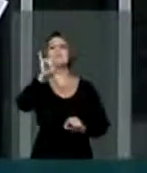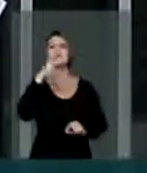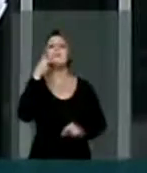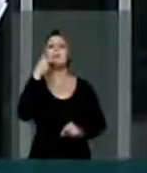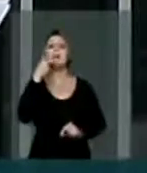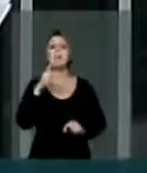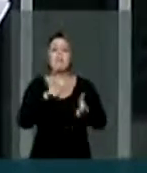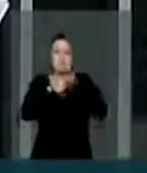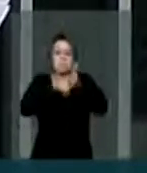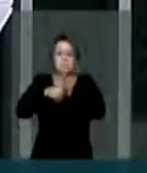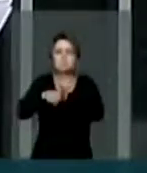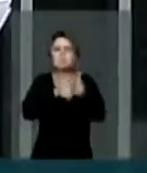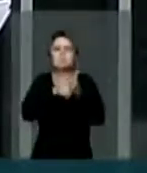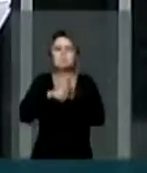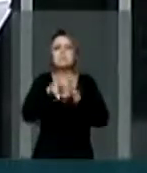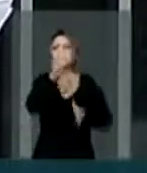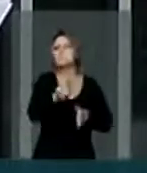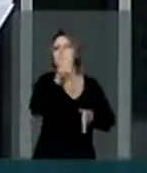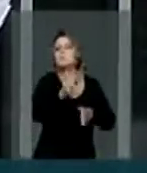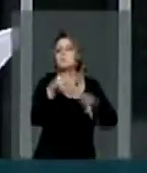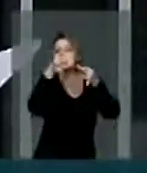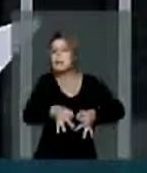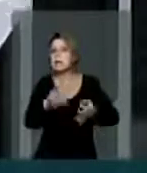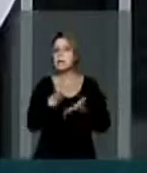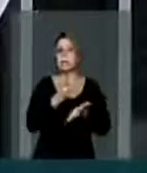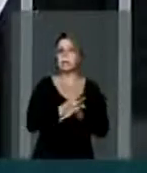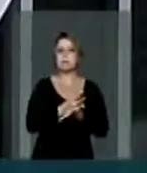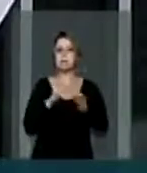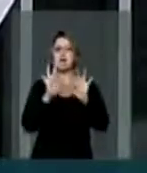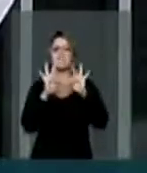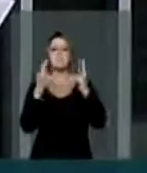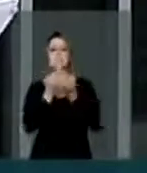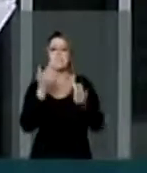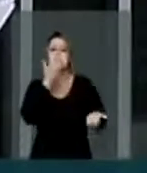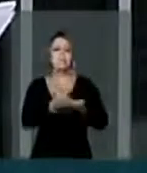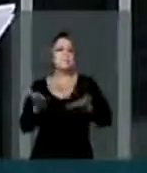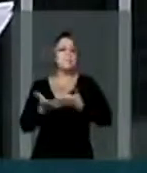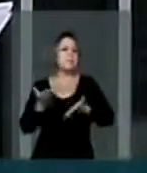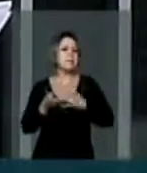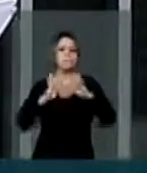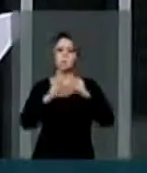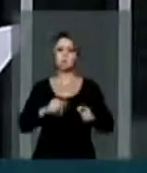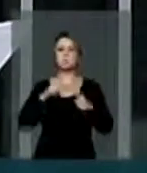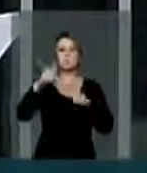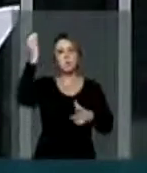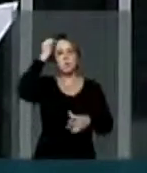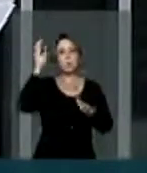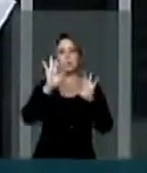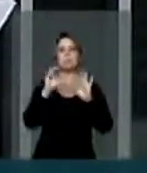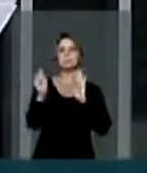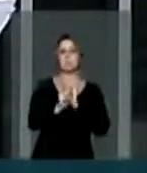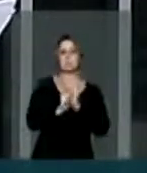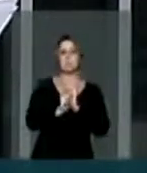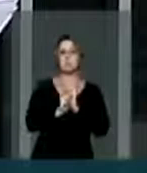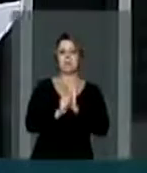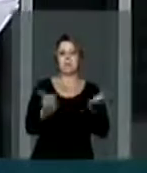e fiscalizar tal consumo? Famílias estão sendo destruídas em razão das drogas. Agora, o